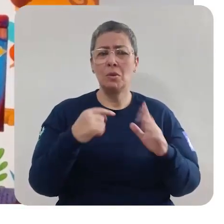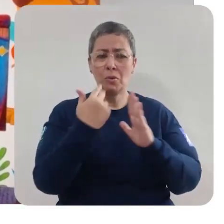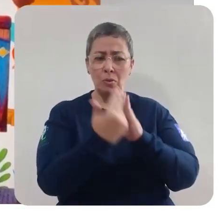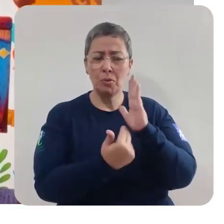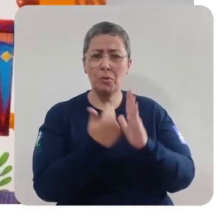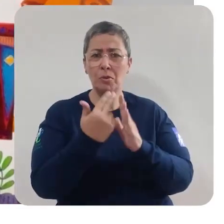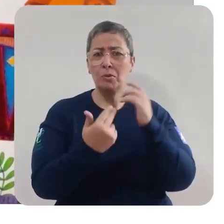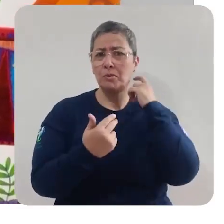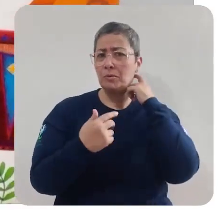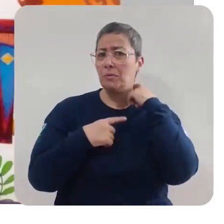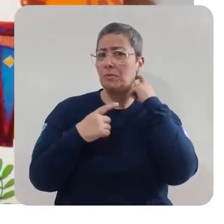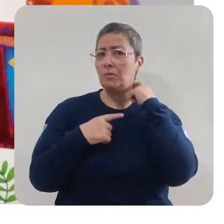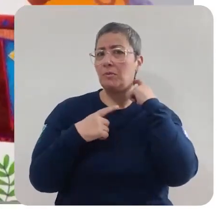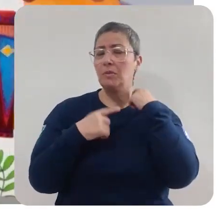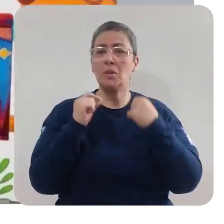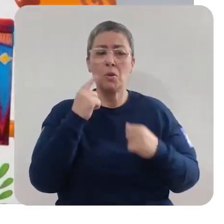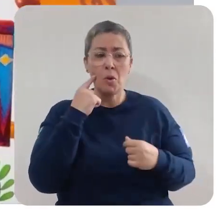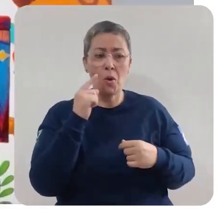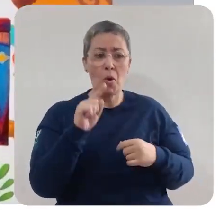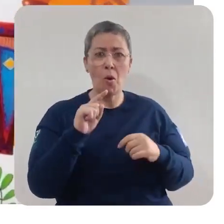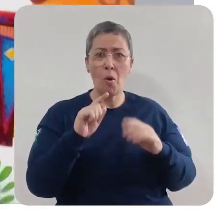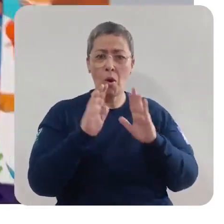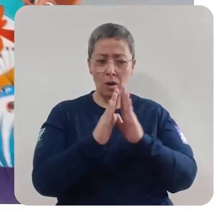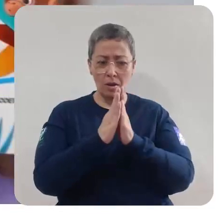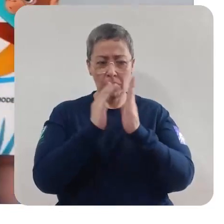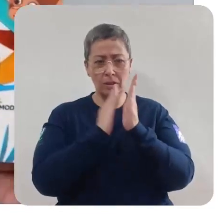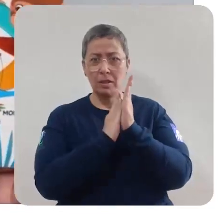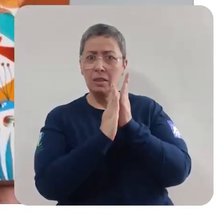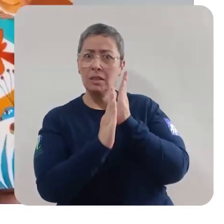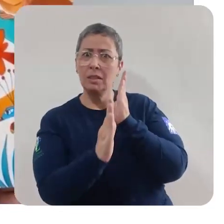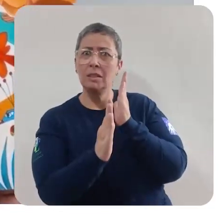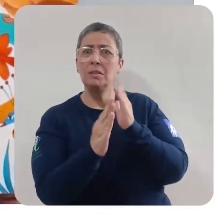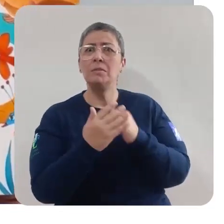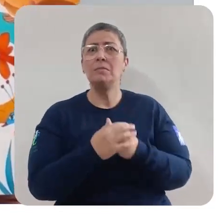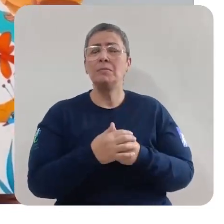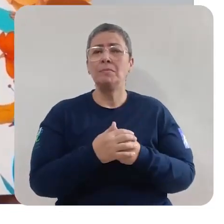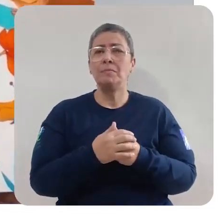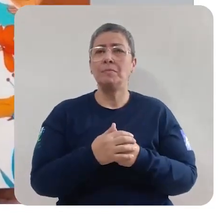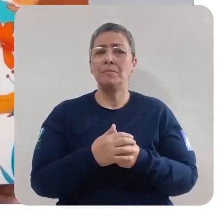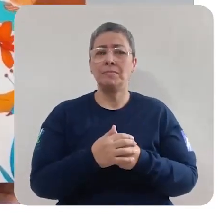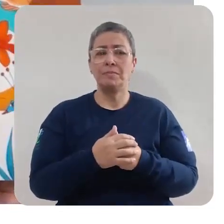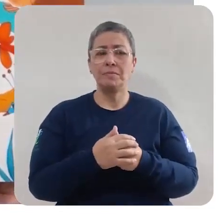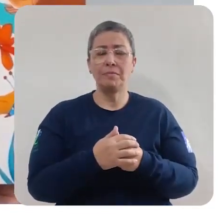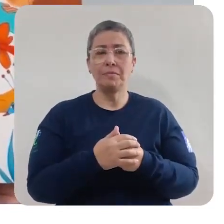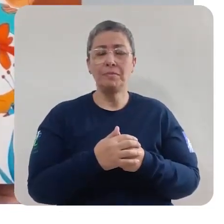as ilustrações. Olha só essa capa, essa ilustração.